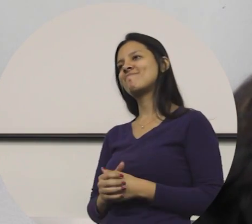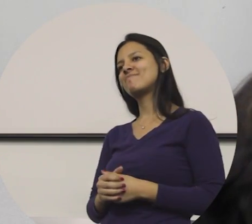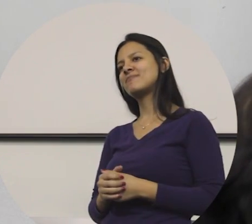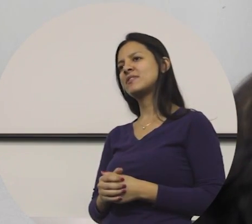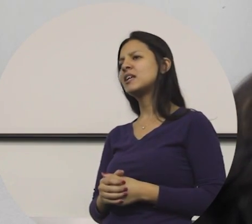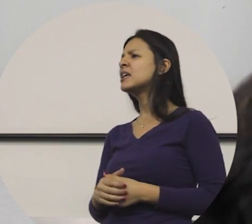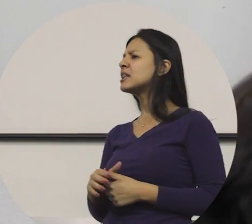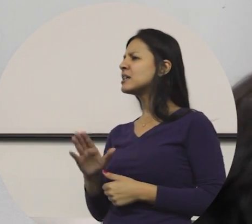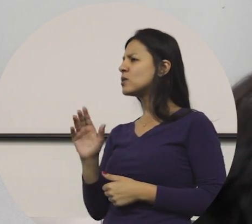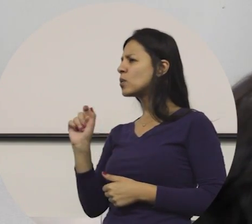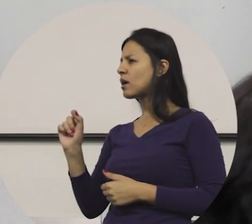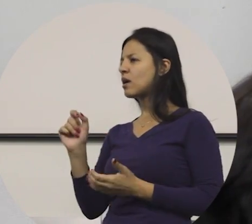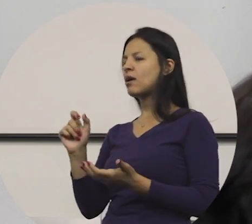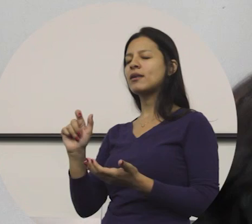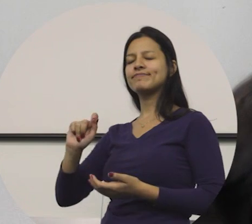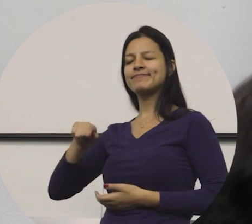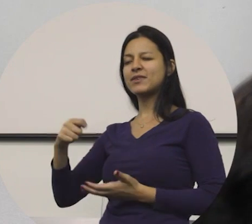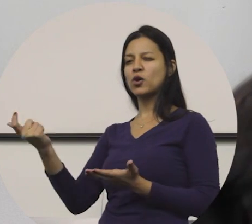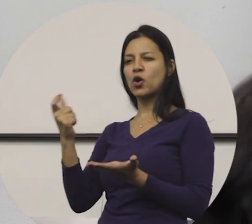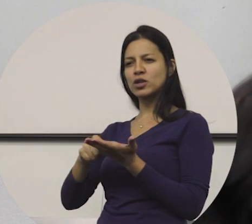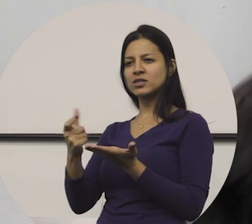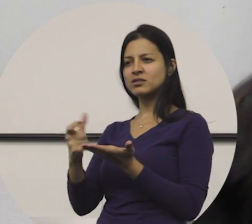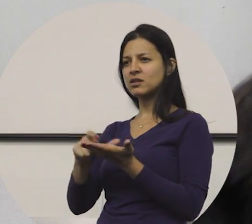glosa? Estão?